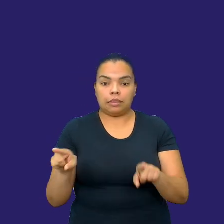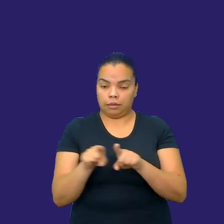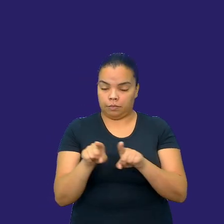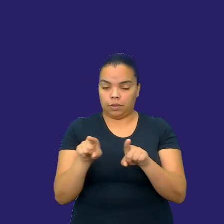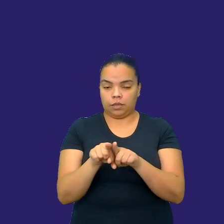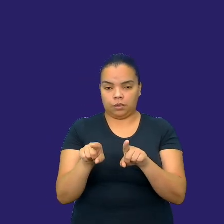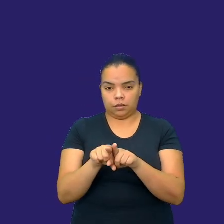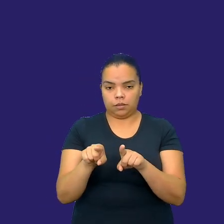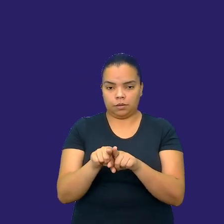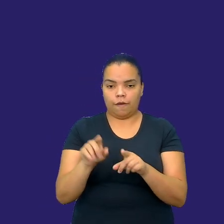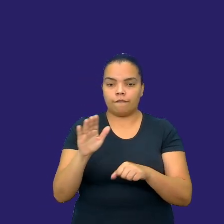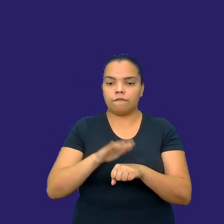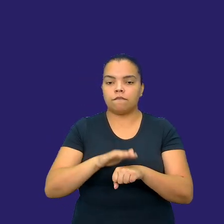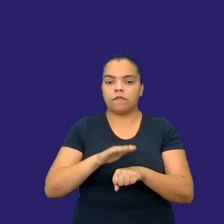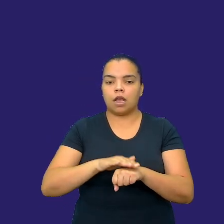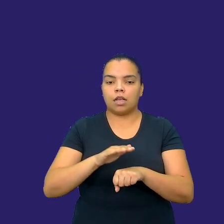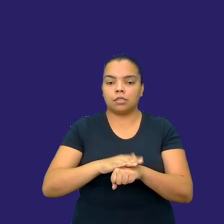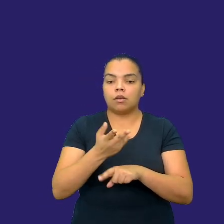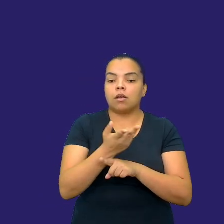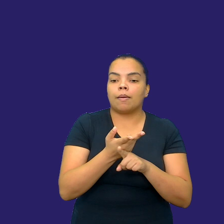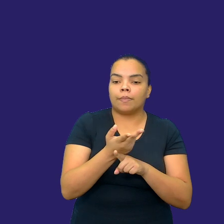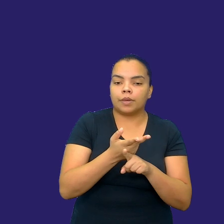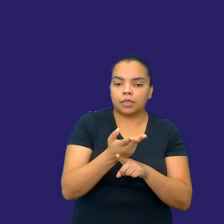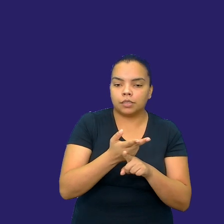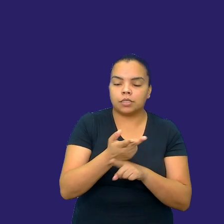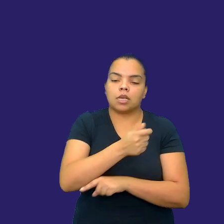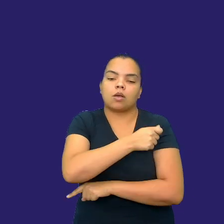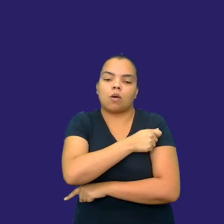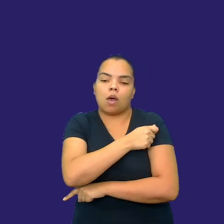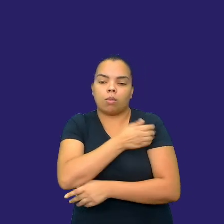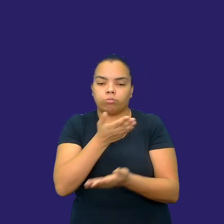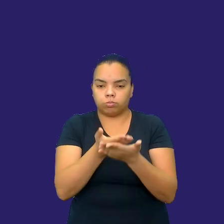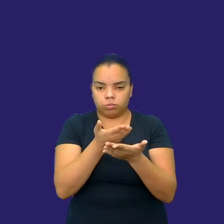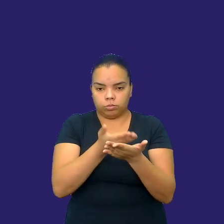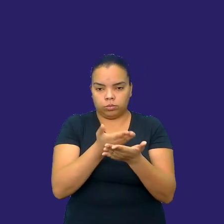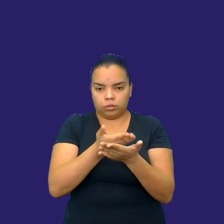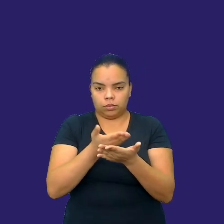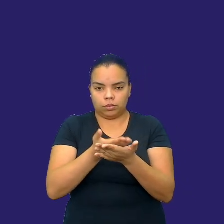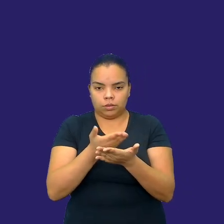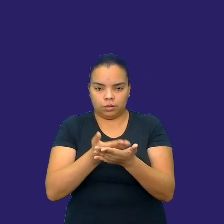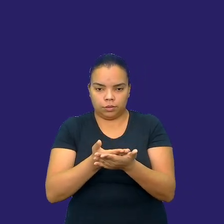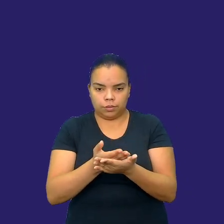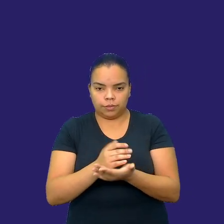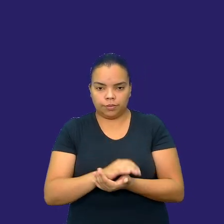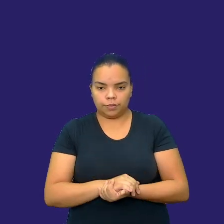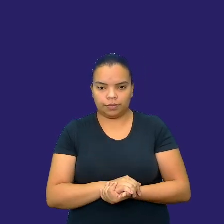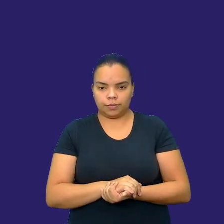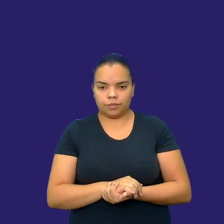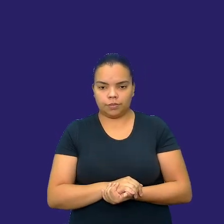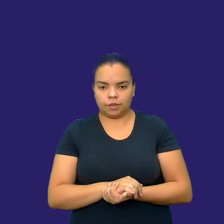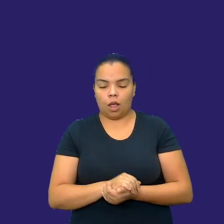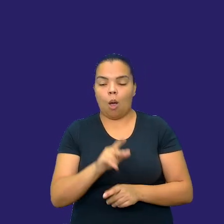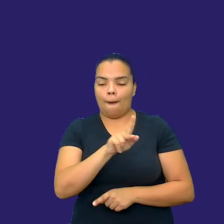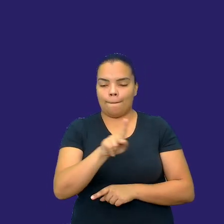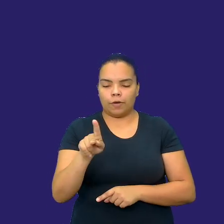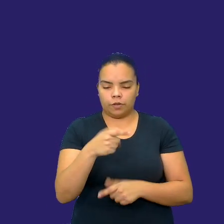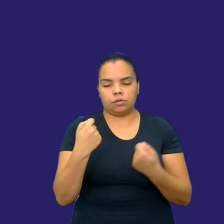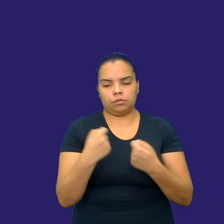também façam a sondagem com os estudantes. O professor